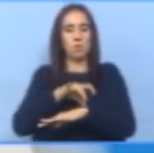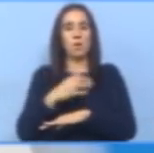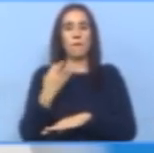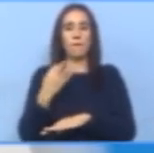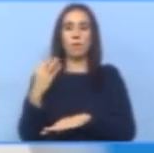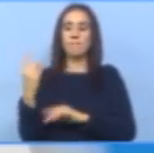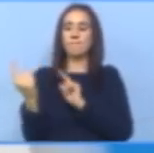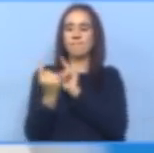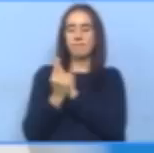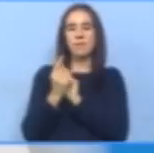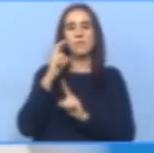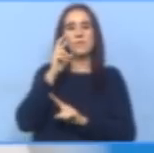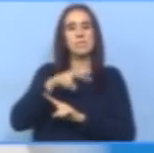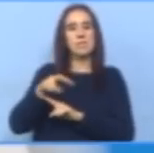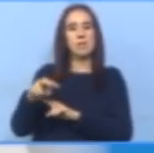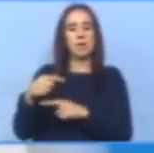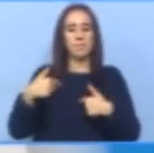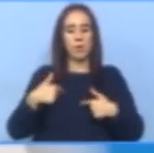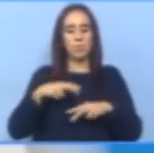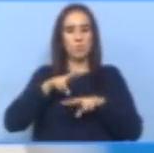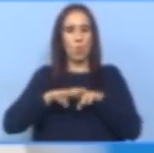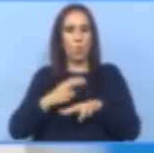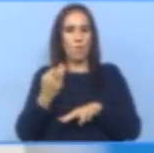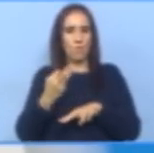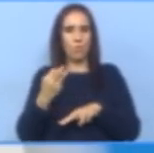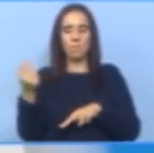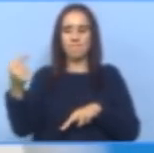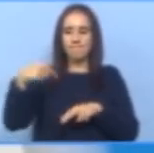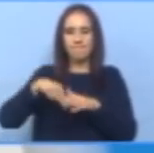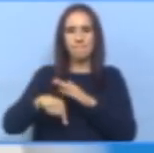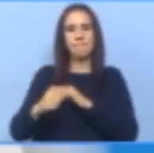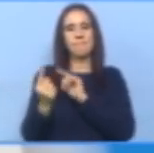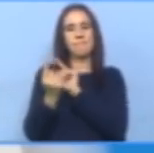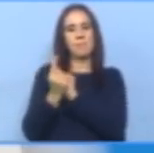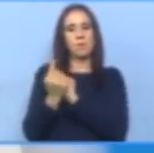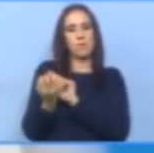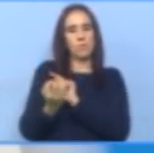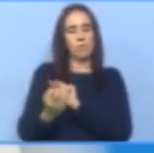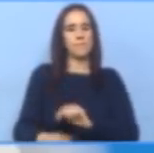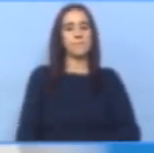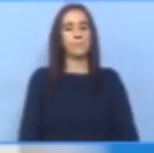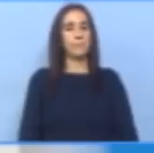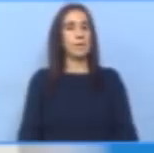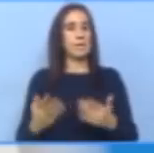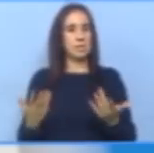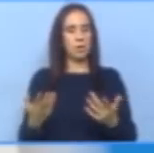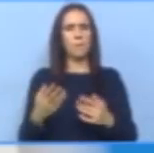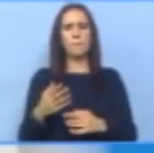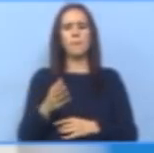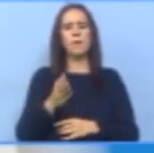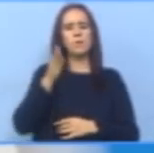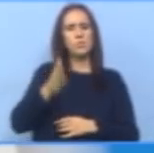viestes visitar-me. Estava na prisão e fostes ver-me. Então os justos lhe